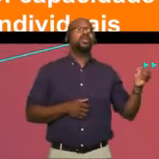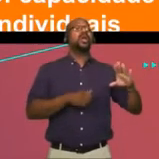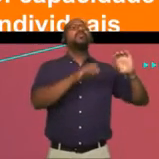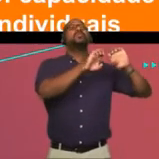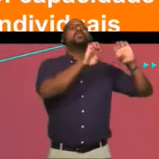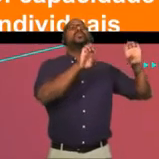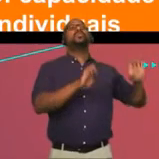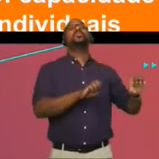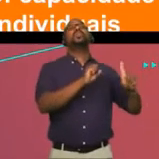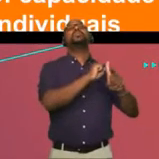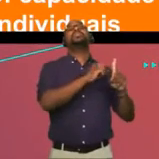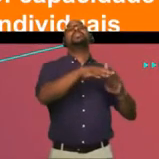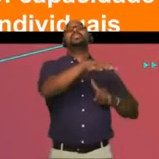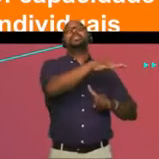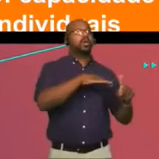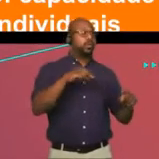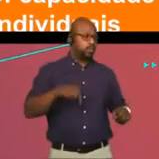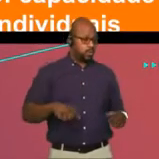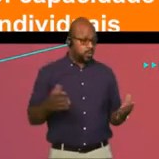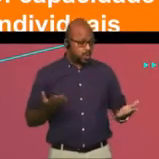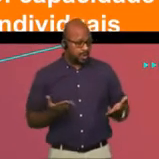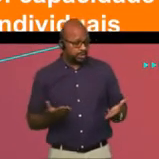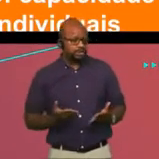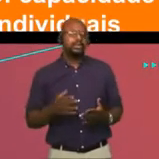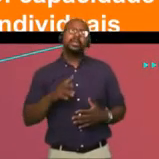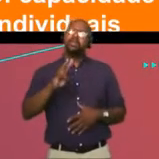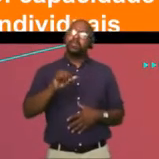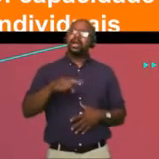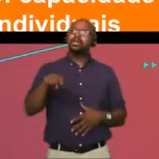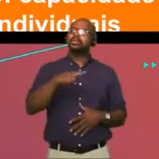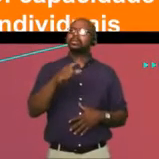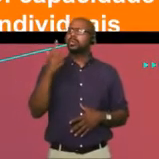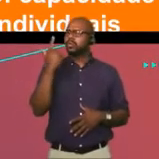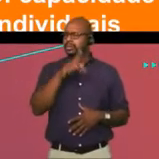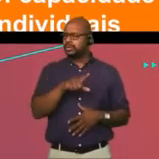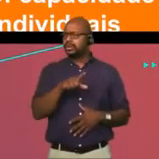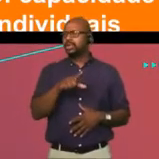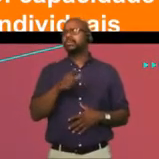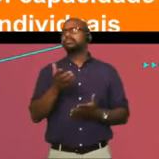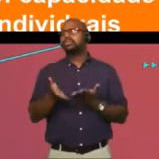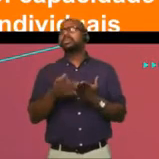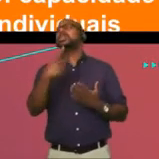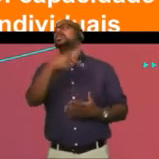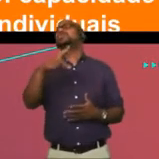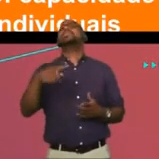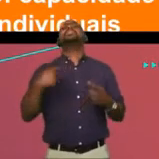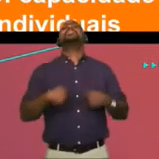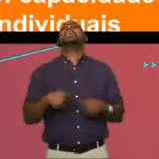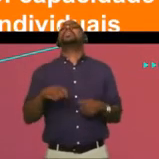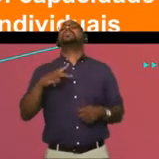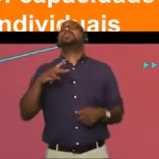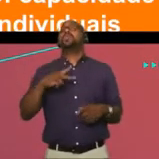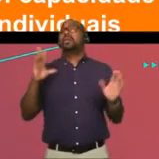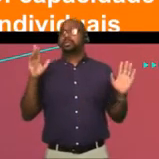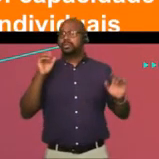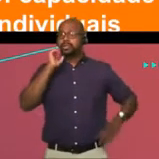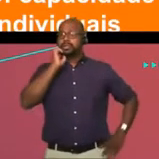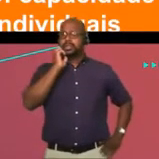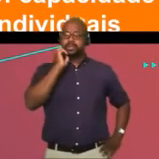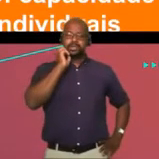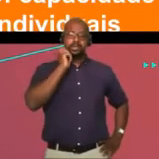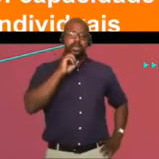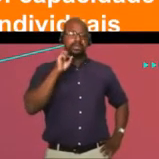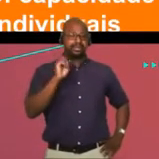estrutura social que nós temos tido na que vai fazer com que a gente consiga ser atendido nas suas necessidades individuais e e